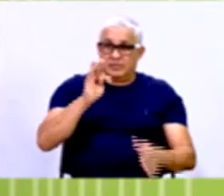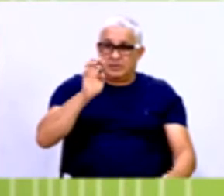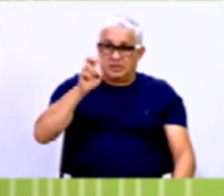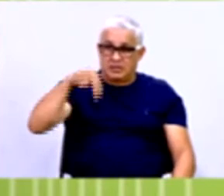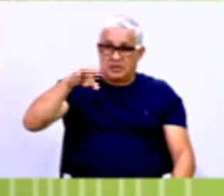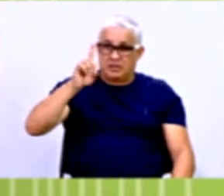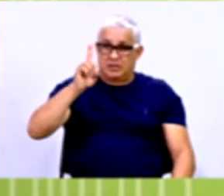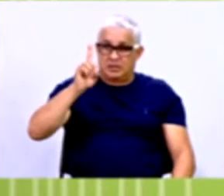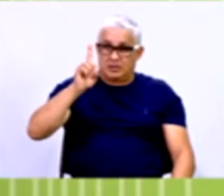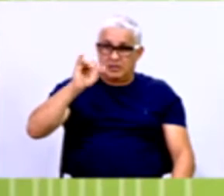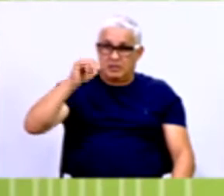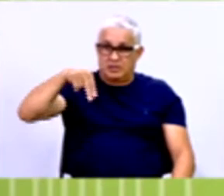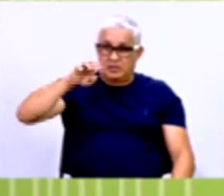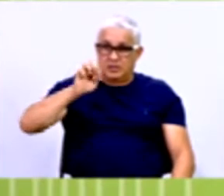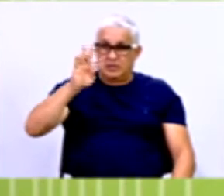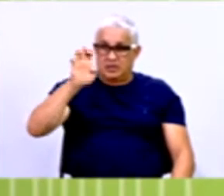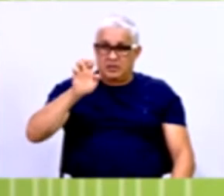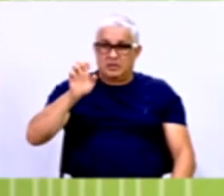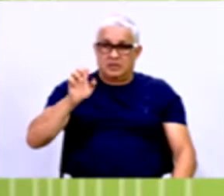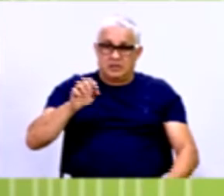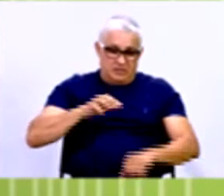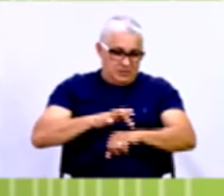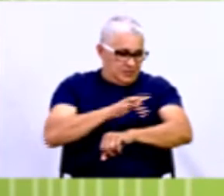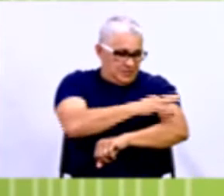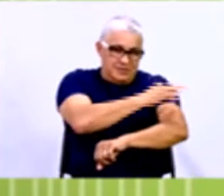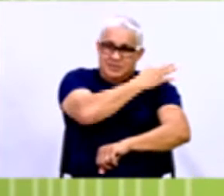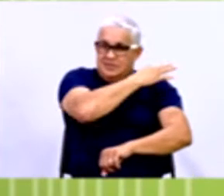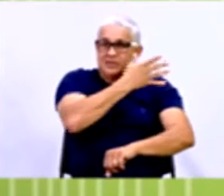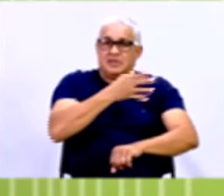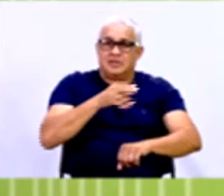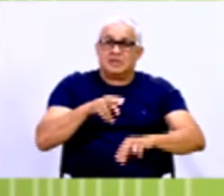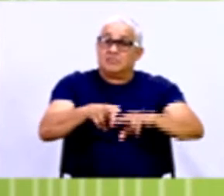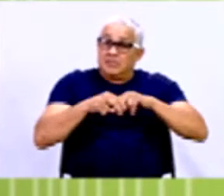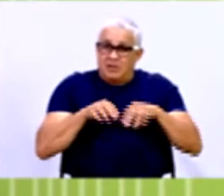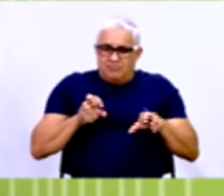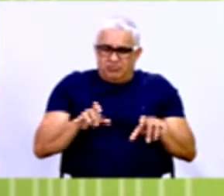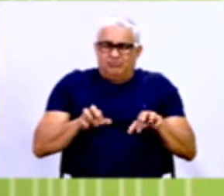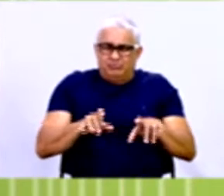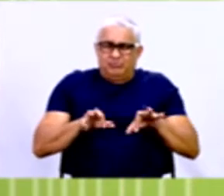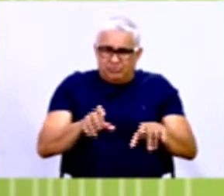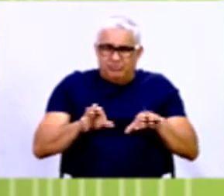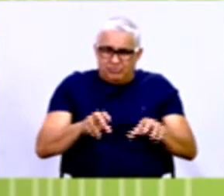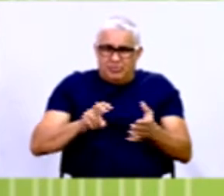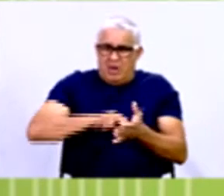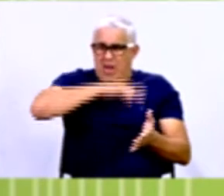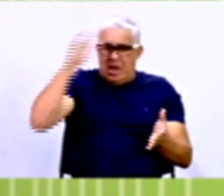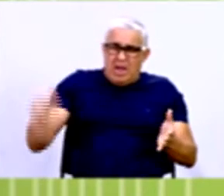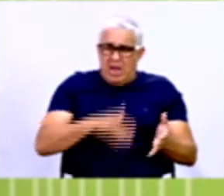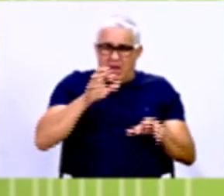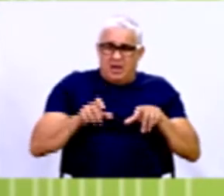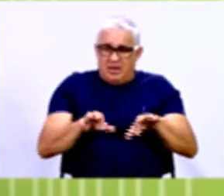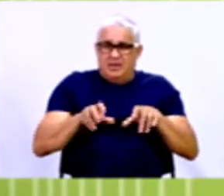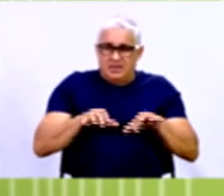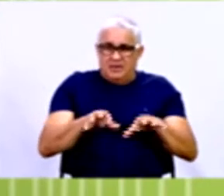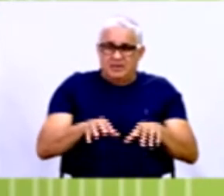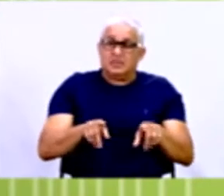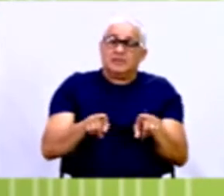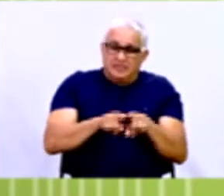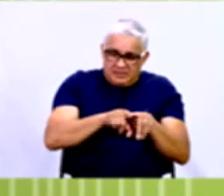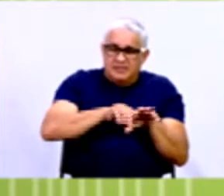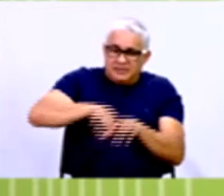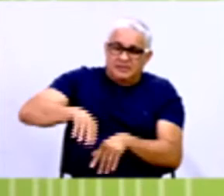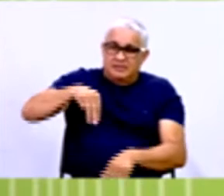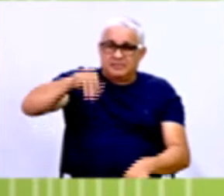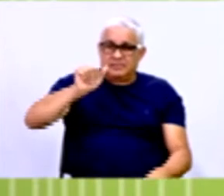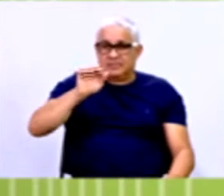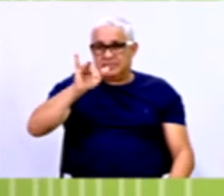desenvolveu é uma doença ocupacional causada pelo seu trabalho digitador? A Maria, ela